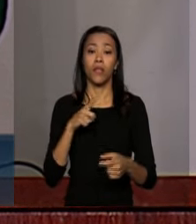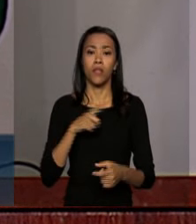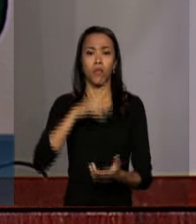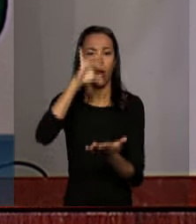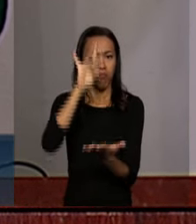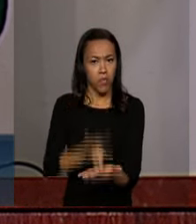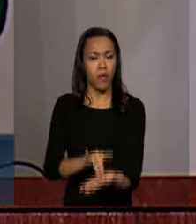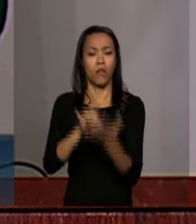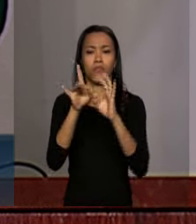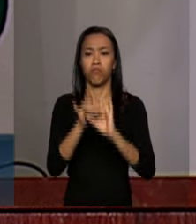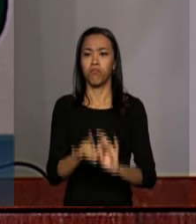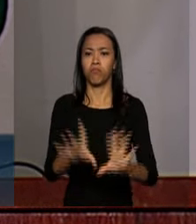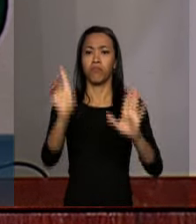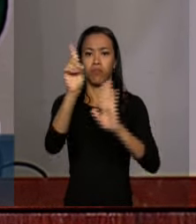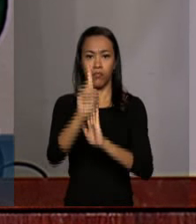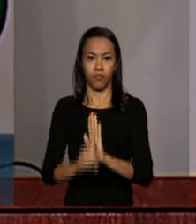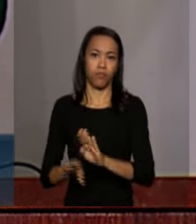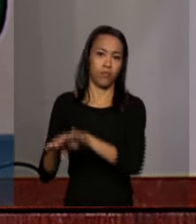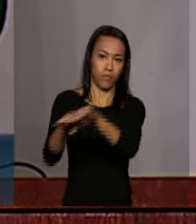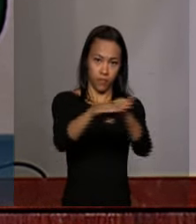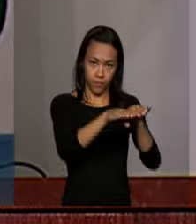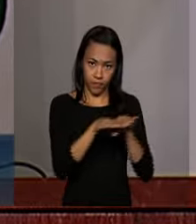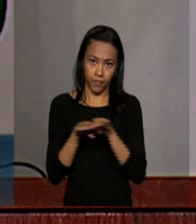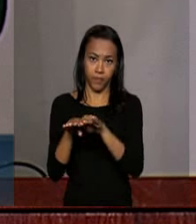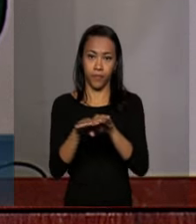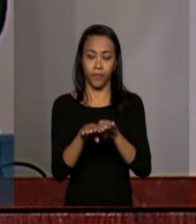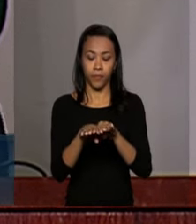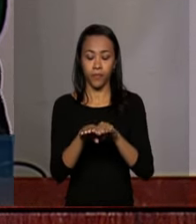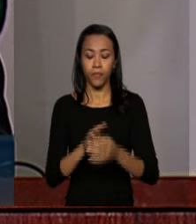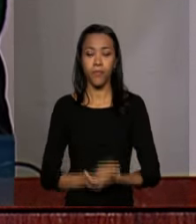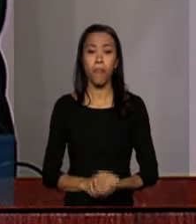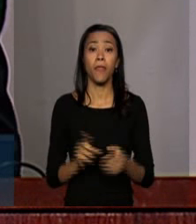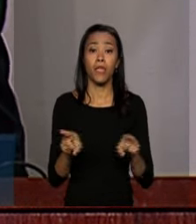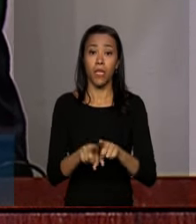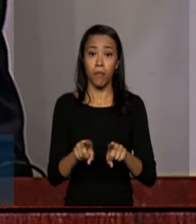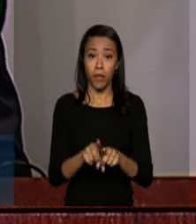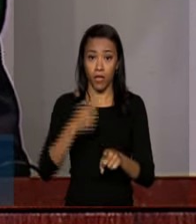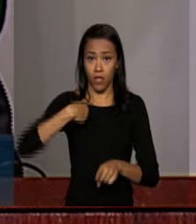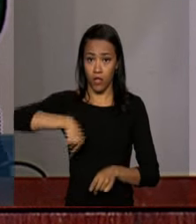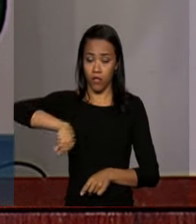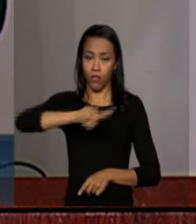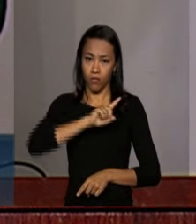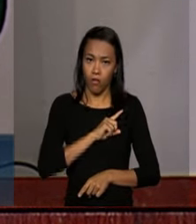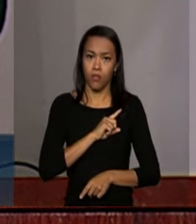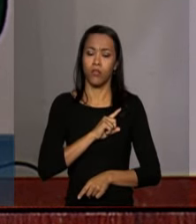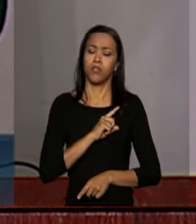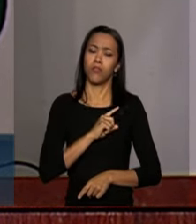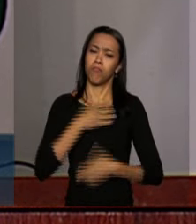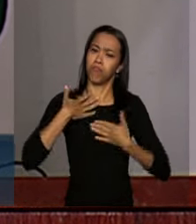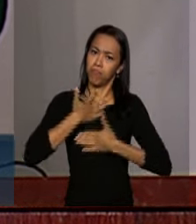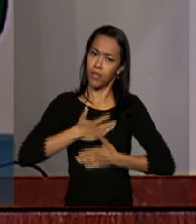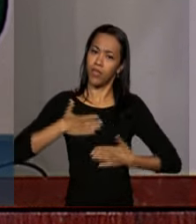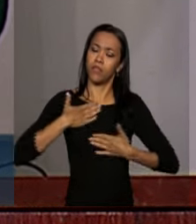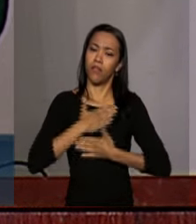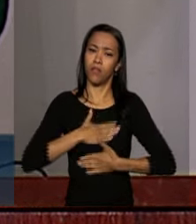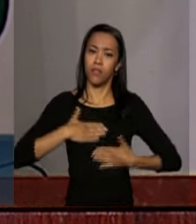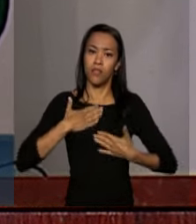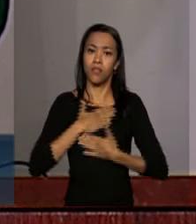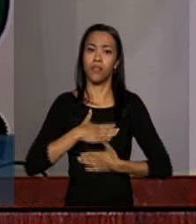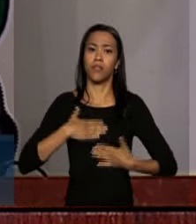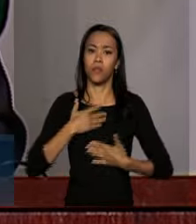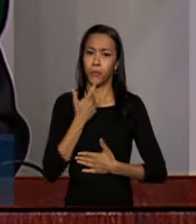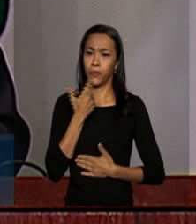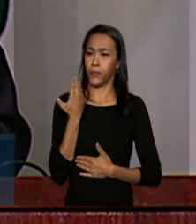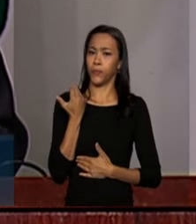democrática e coesão institucional. Também recebemos com imensa satisfação recente reforma promovida